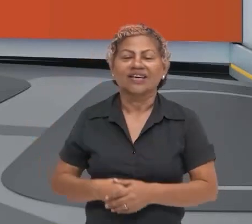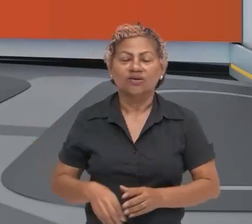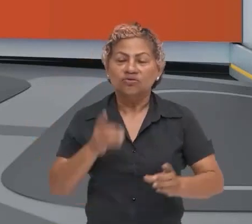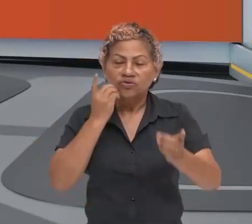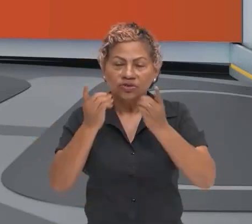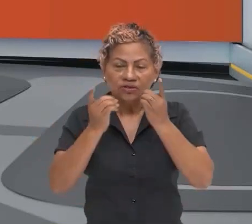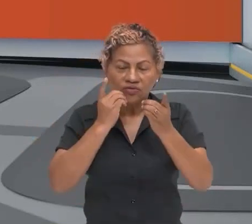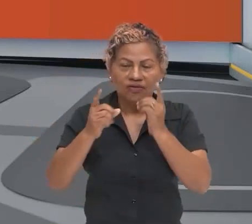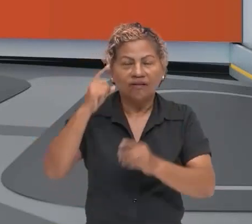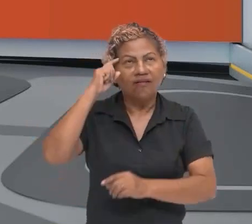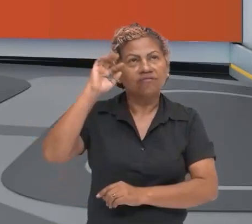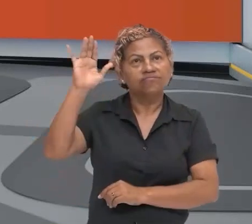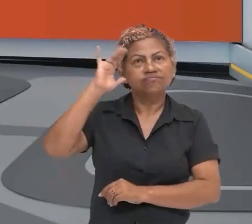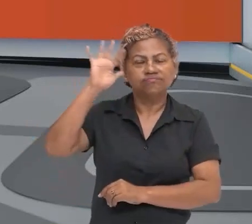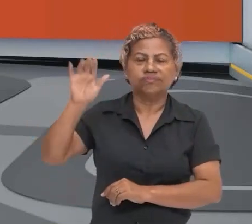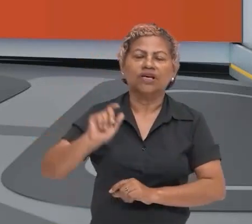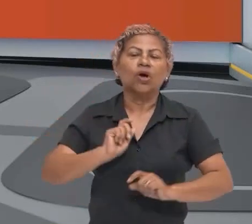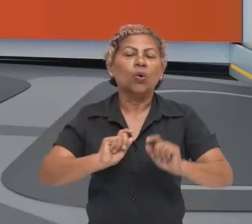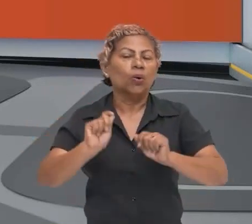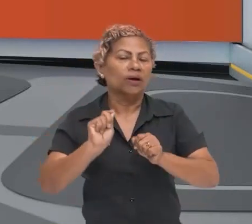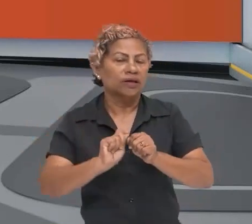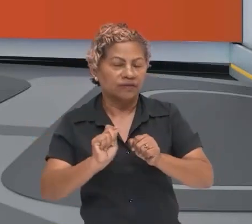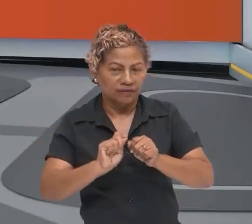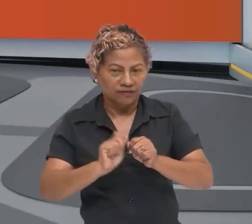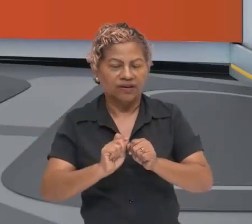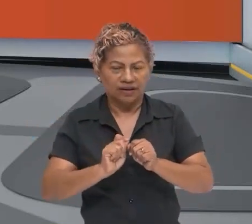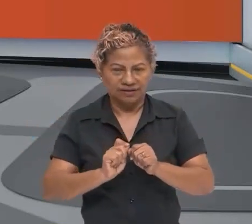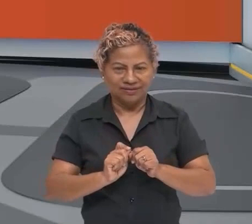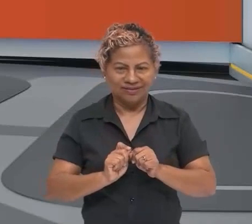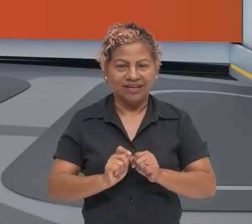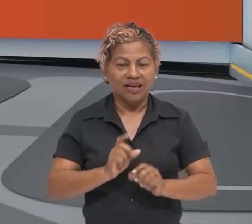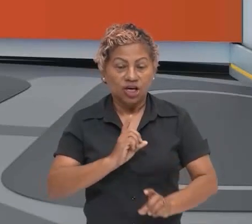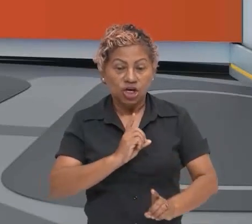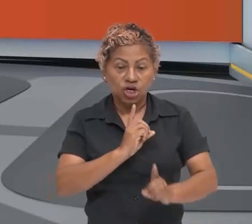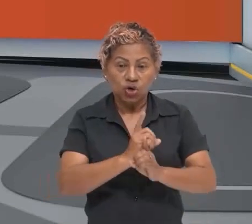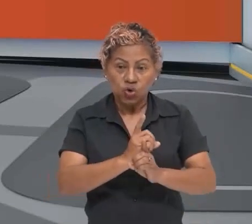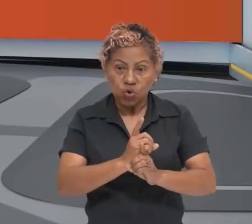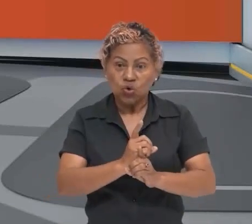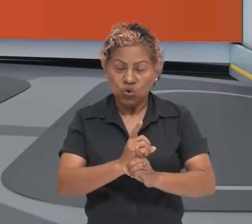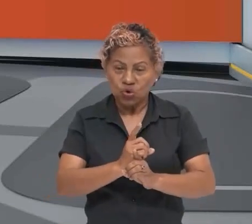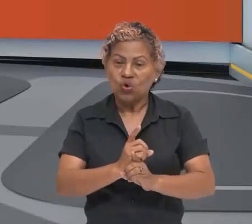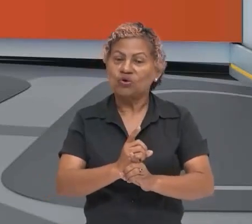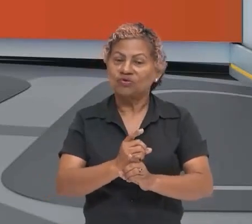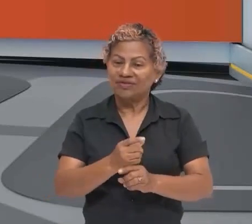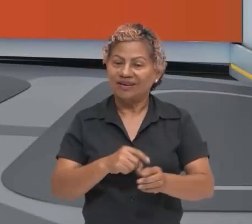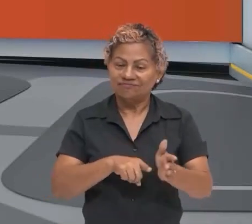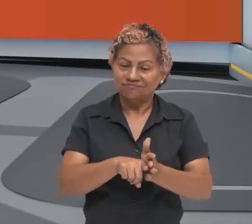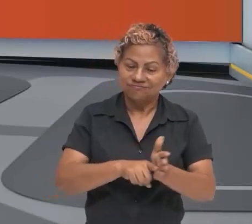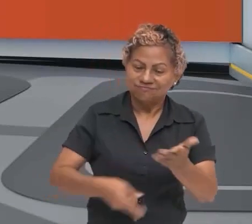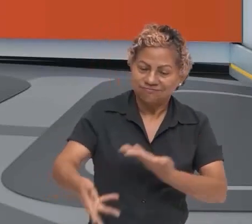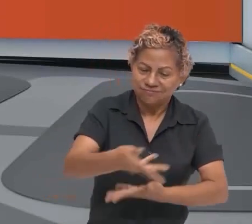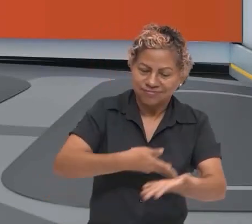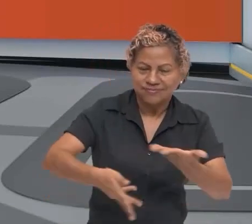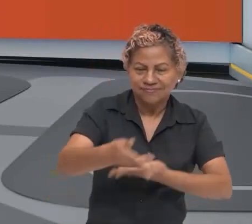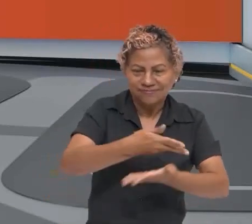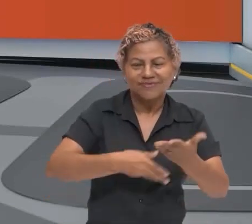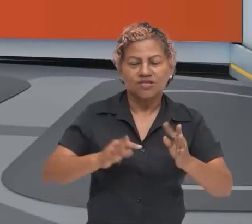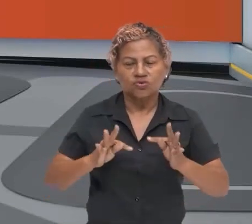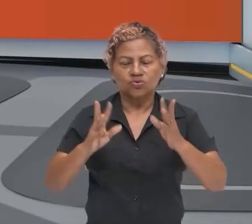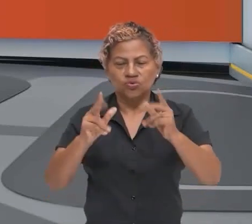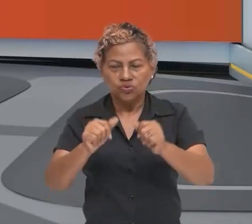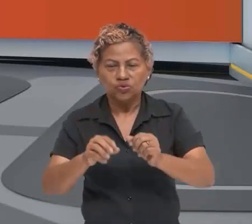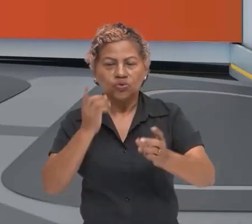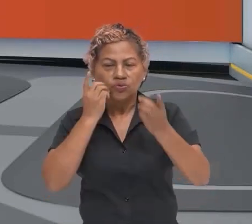o refletir, o fazer, o buscar. E isso tudo é o quê? Um diálogo, né, que